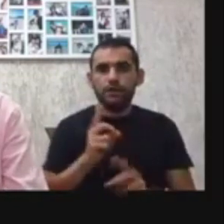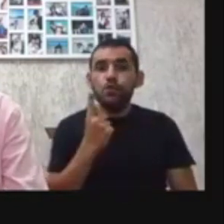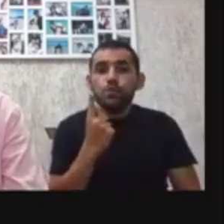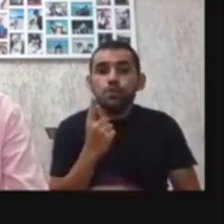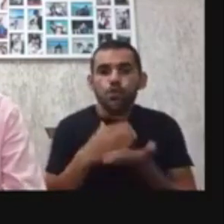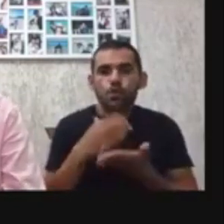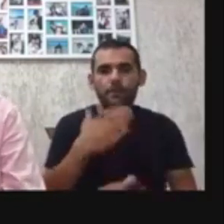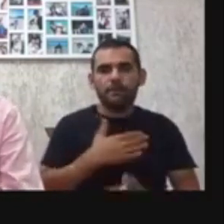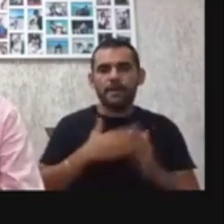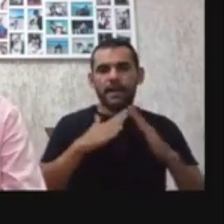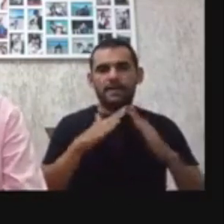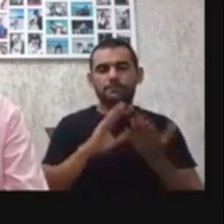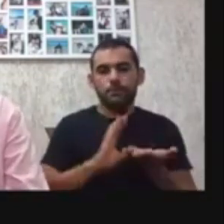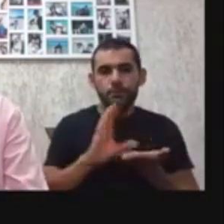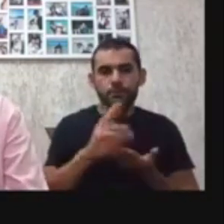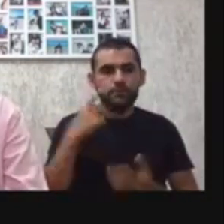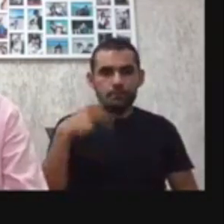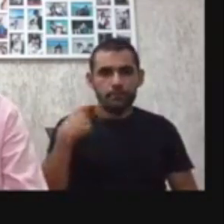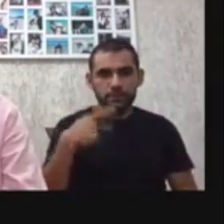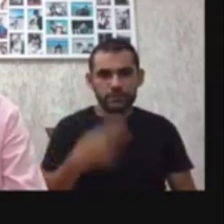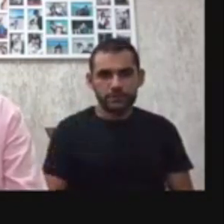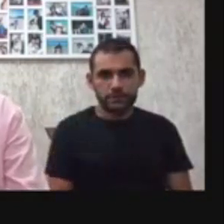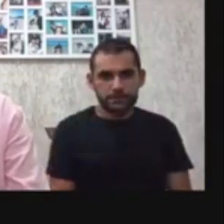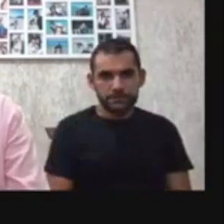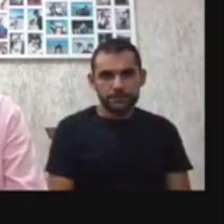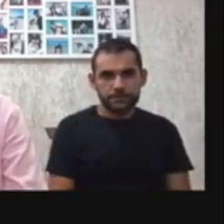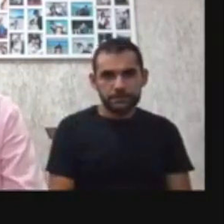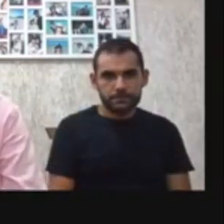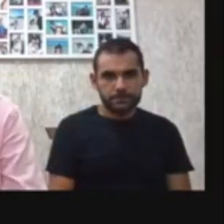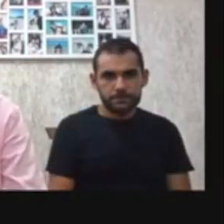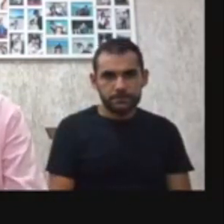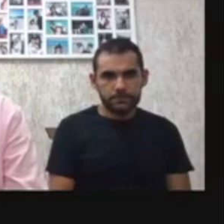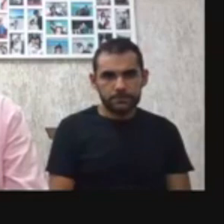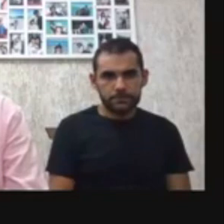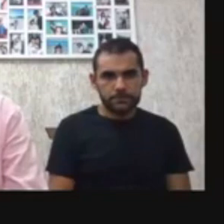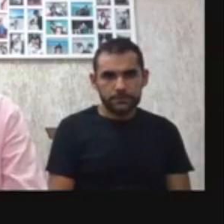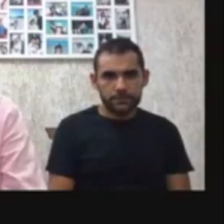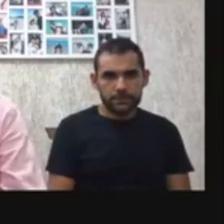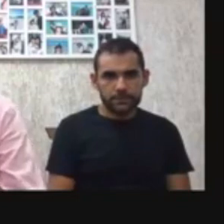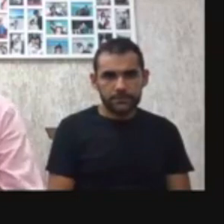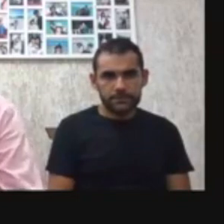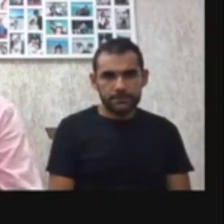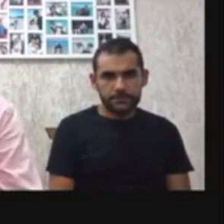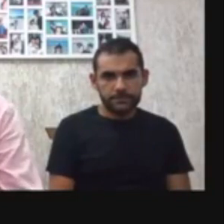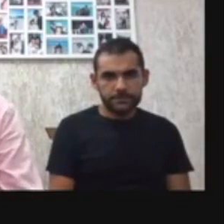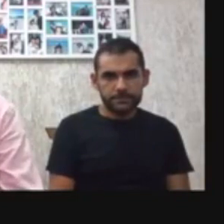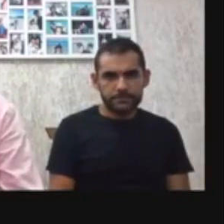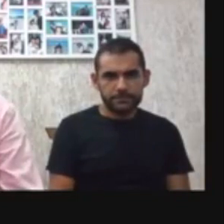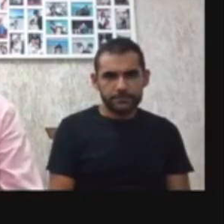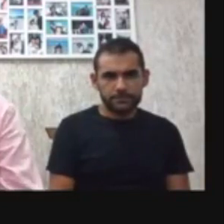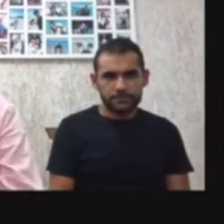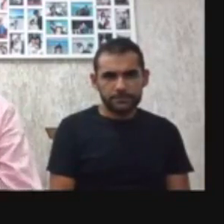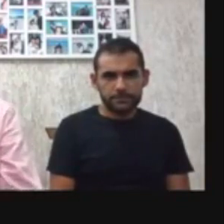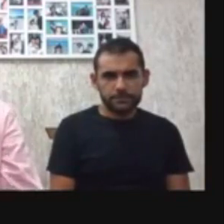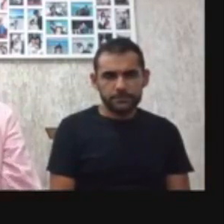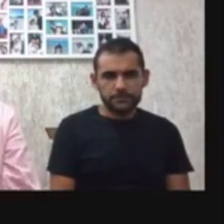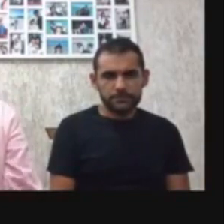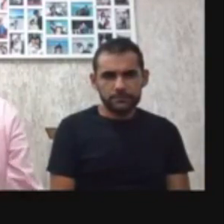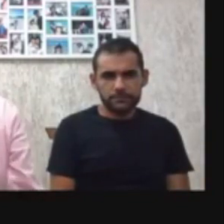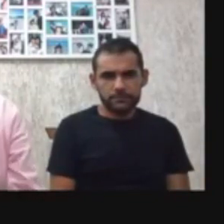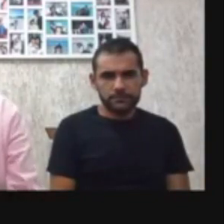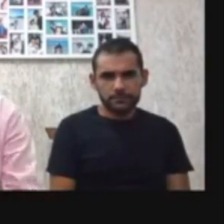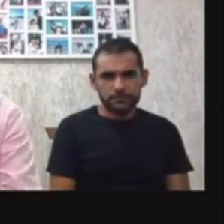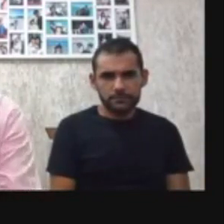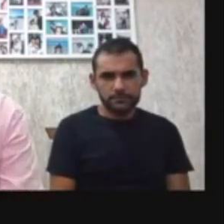política. Tá certo, é isso mesmo. Candidato, você tem mais alguma observação que o senhor queira comentar, que